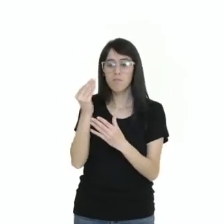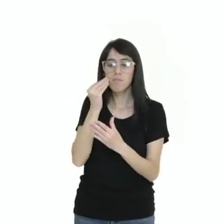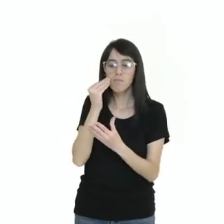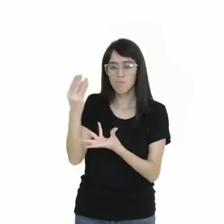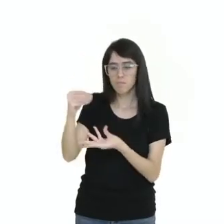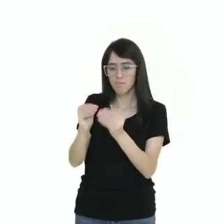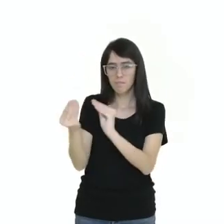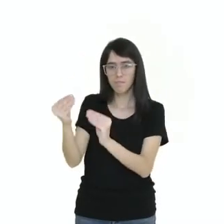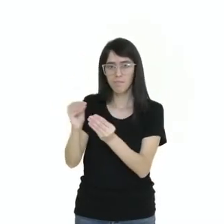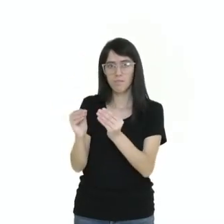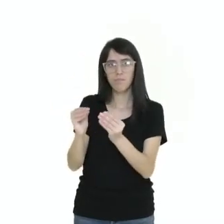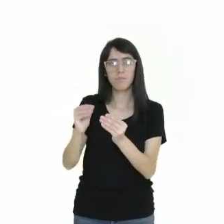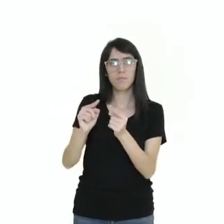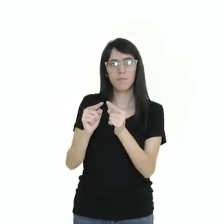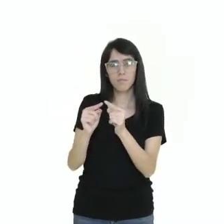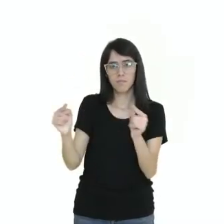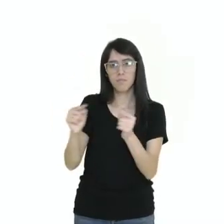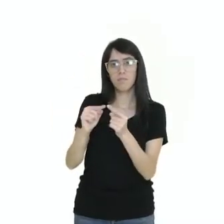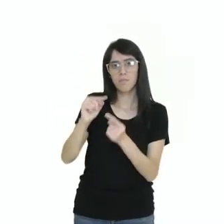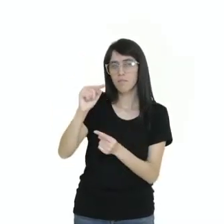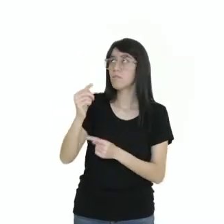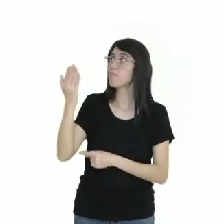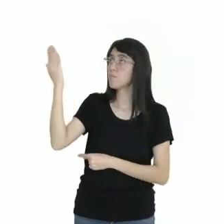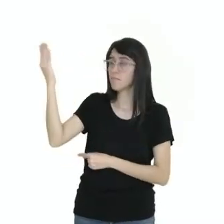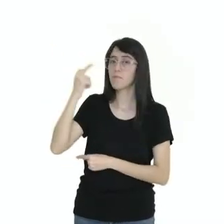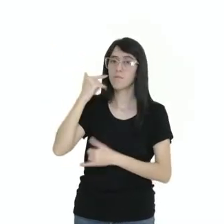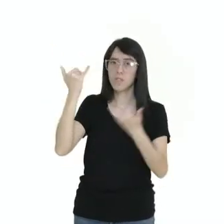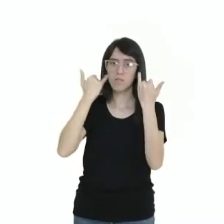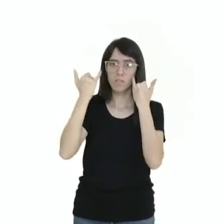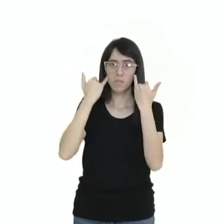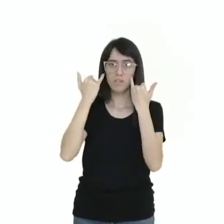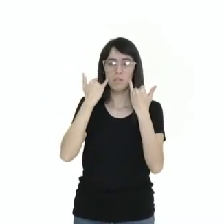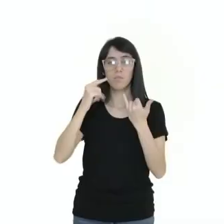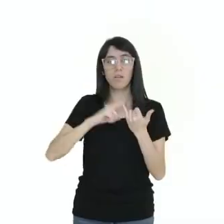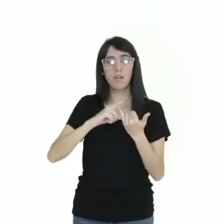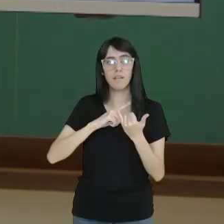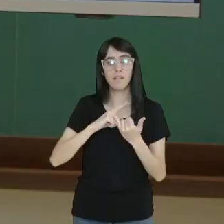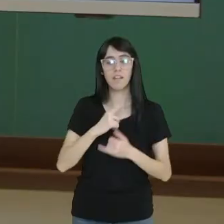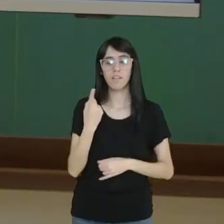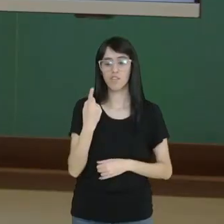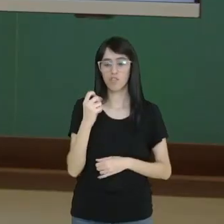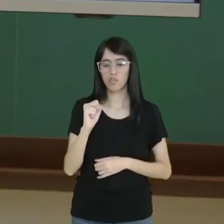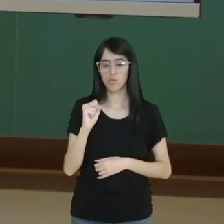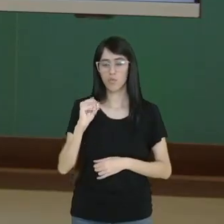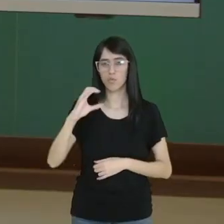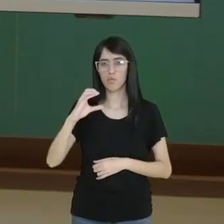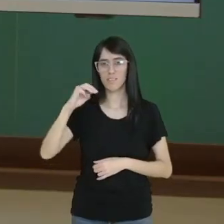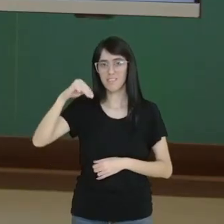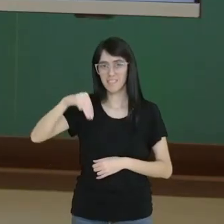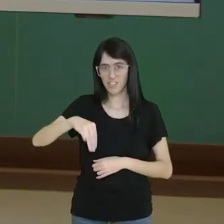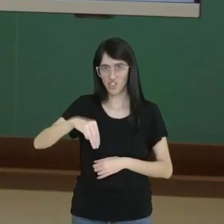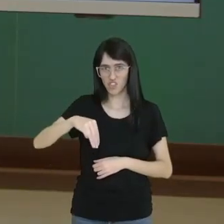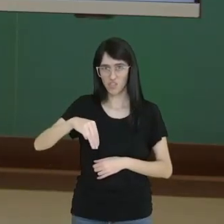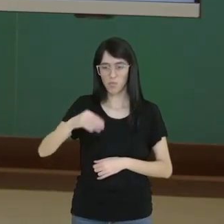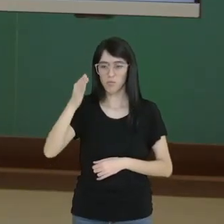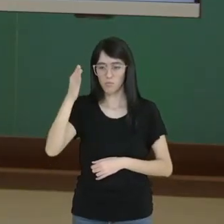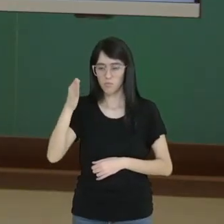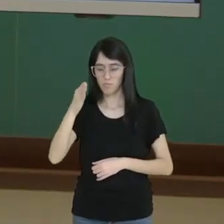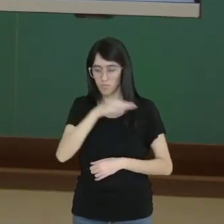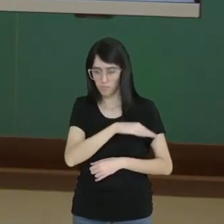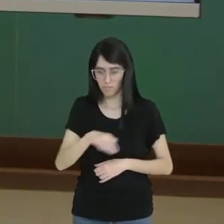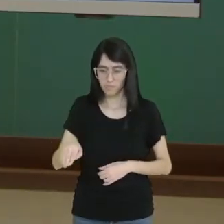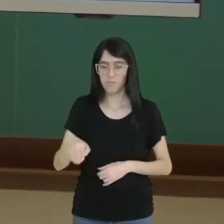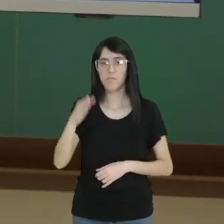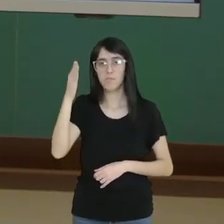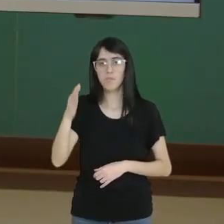12. Assim, começou por dobrar a folha conforme a figura. Então, a folha tem 18 centímetros por 12,